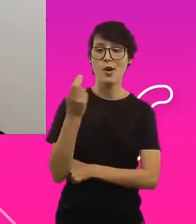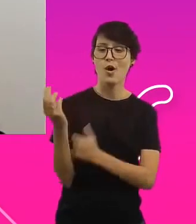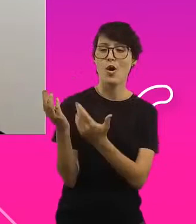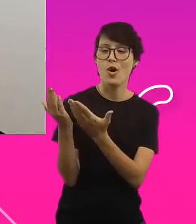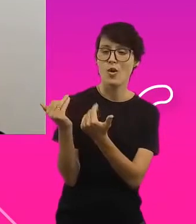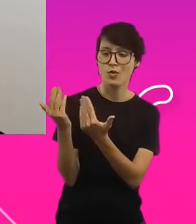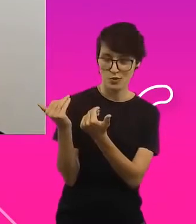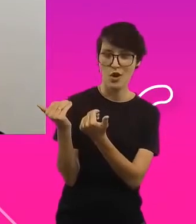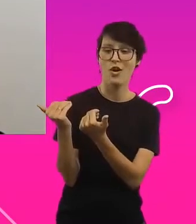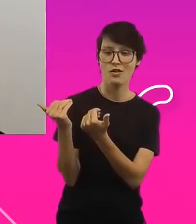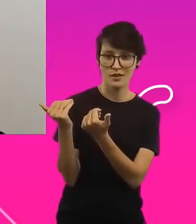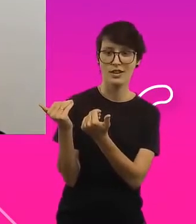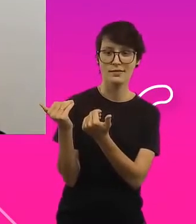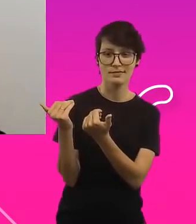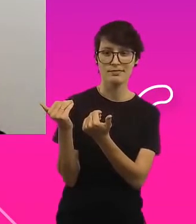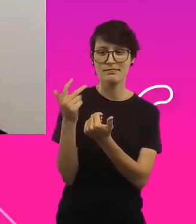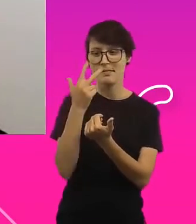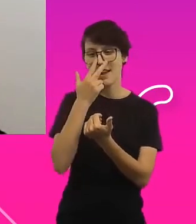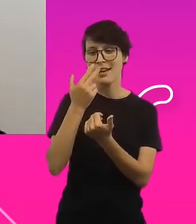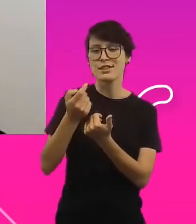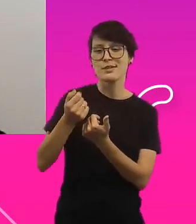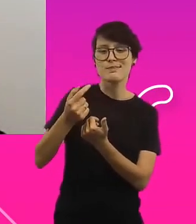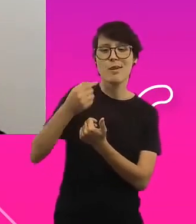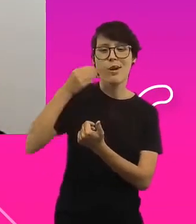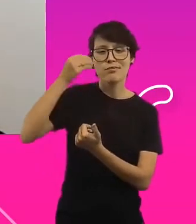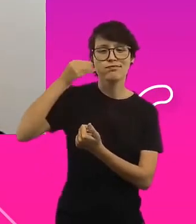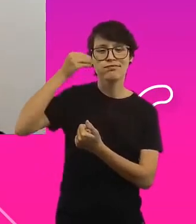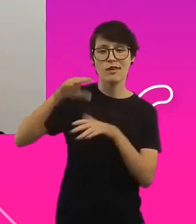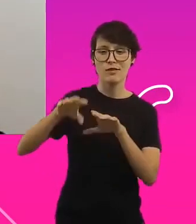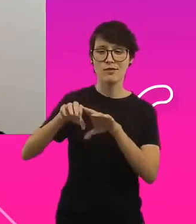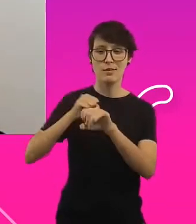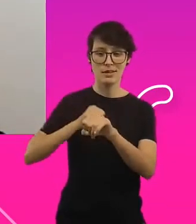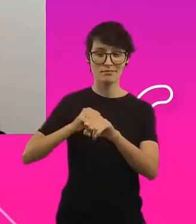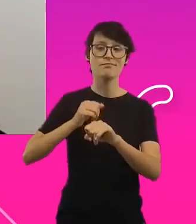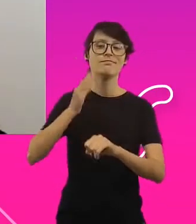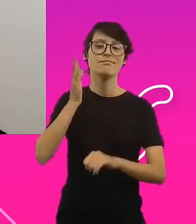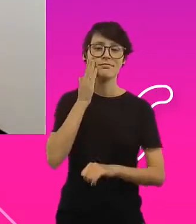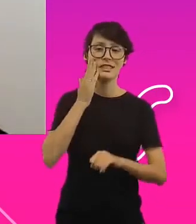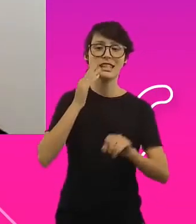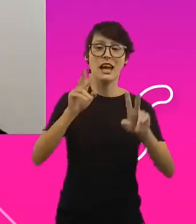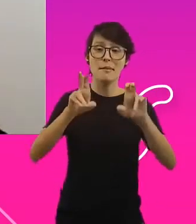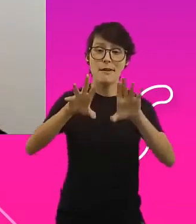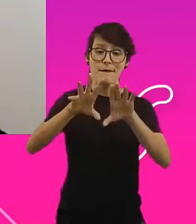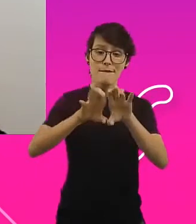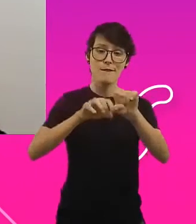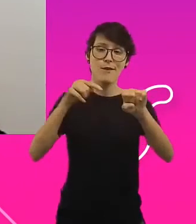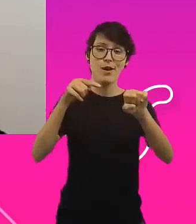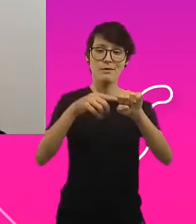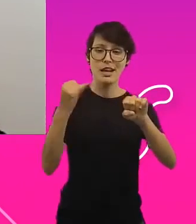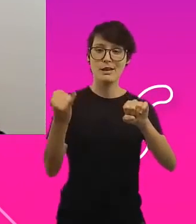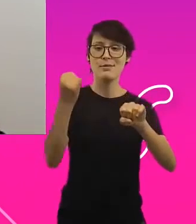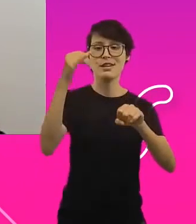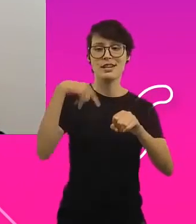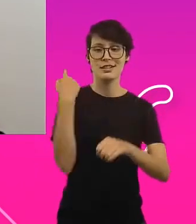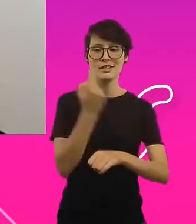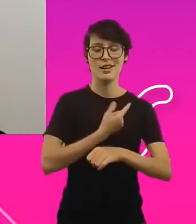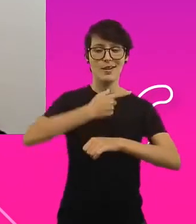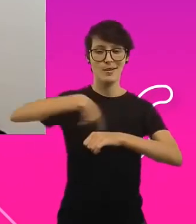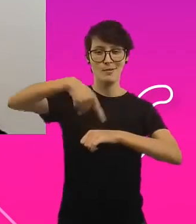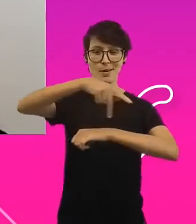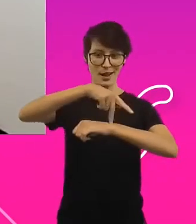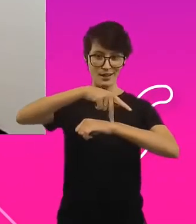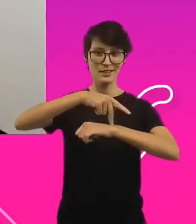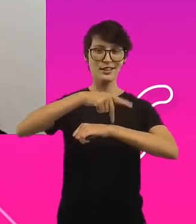baixa escolaridade. A gente sabe que a questão da formação, ela também é crucial no país. E quando a gente